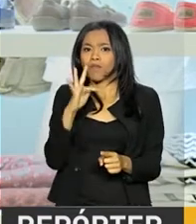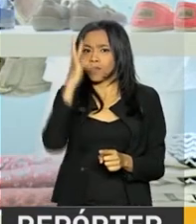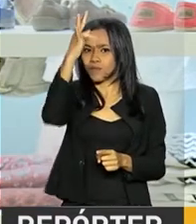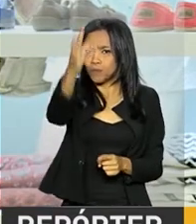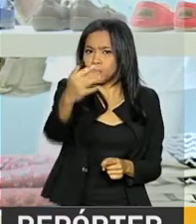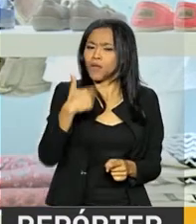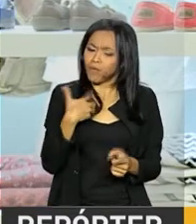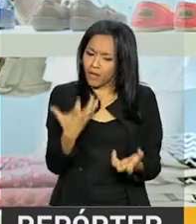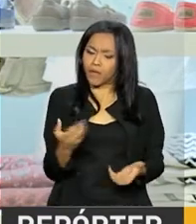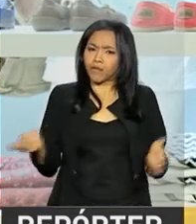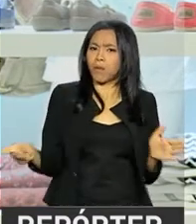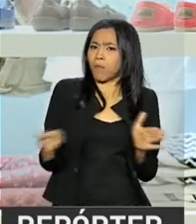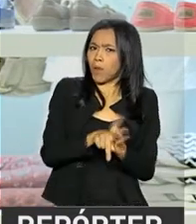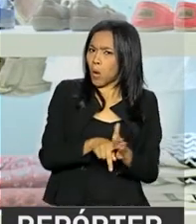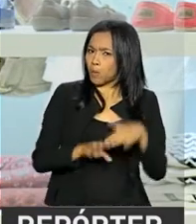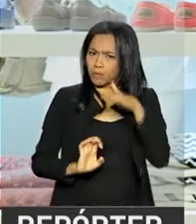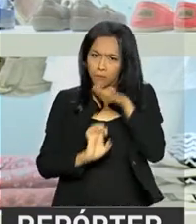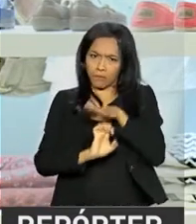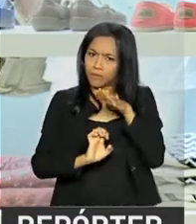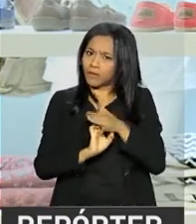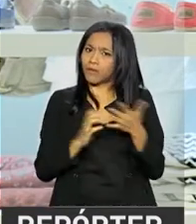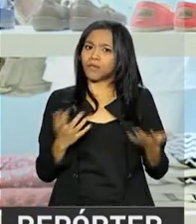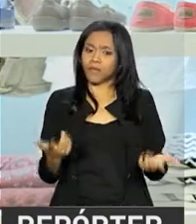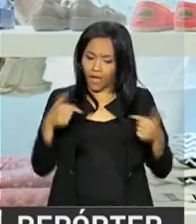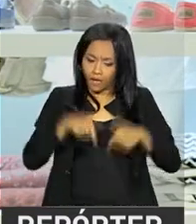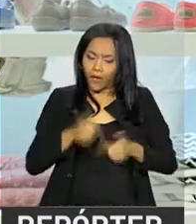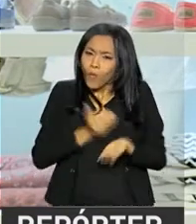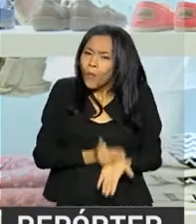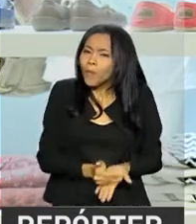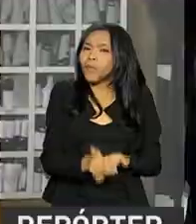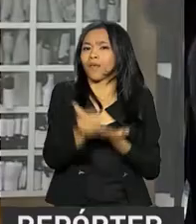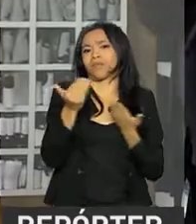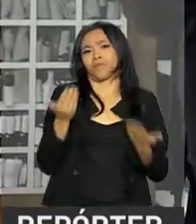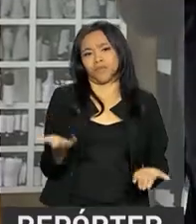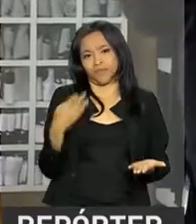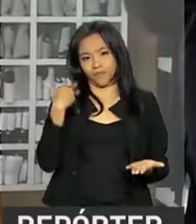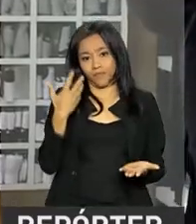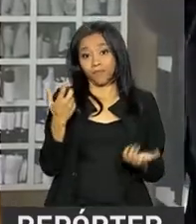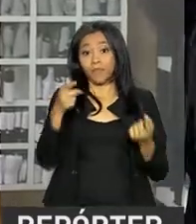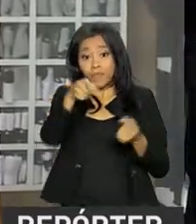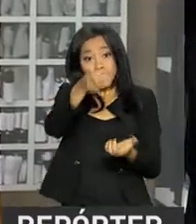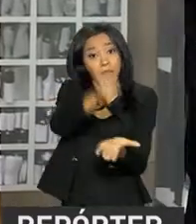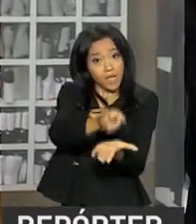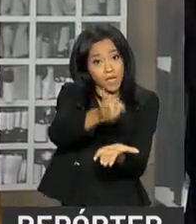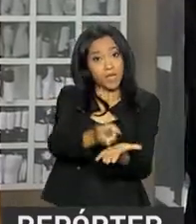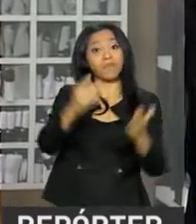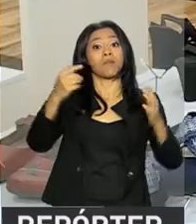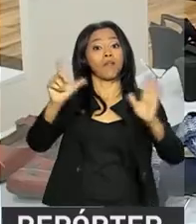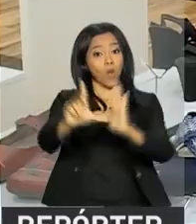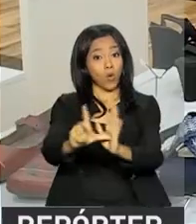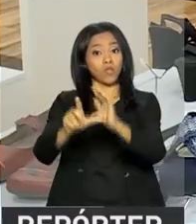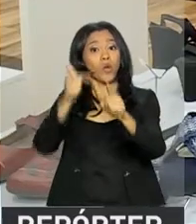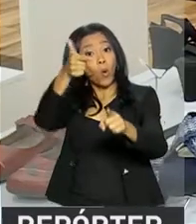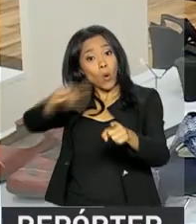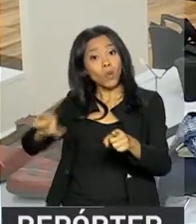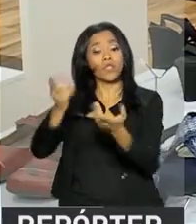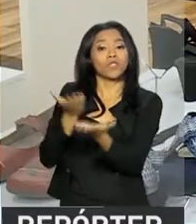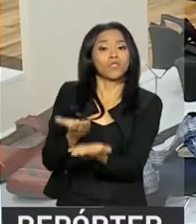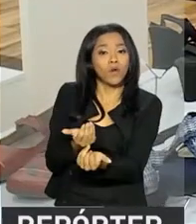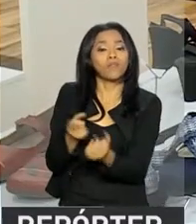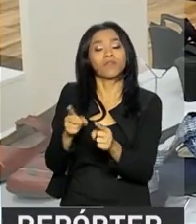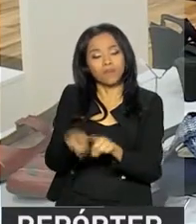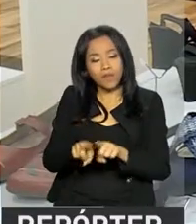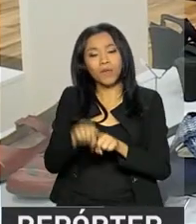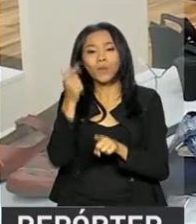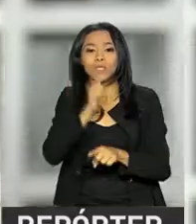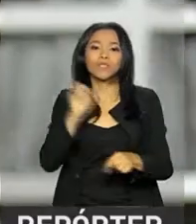pretendo ter meu próprio negócio, então aqui é um bom começo para mim, né? Nessa mesma loja, outra jovem também conseguiu uma vaga